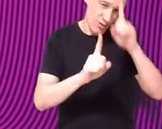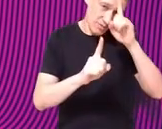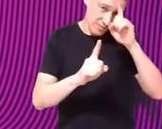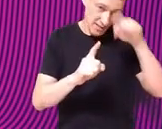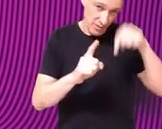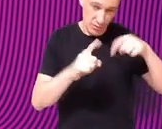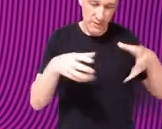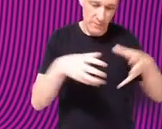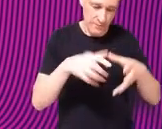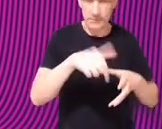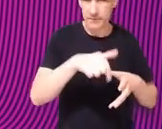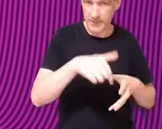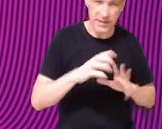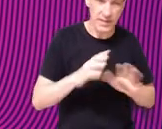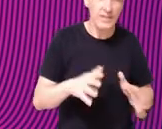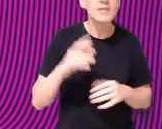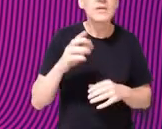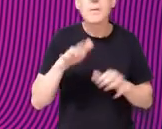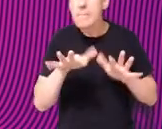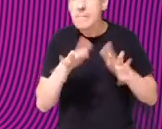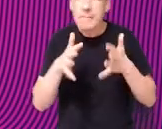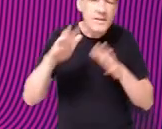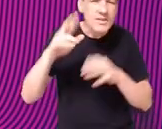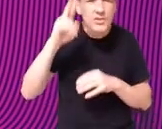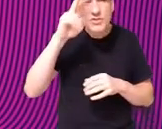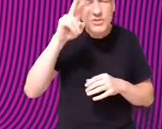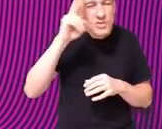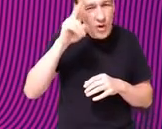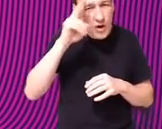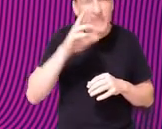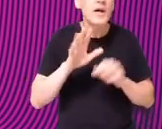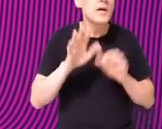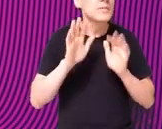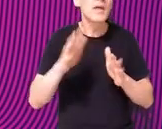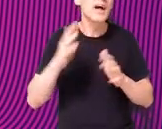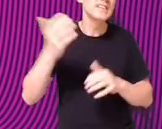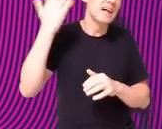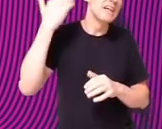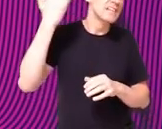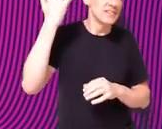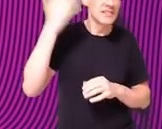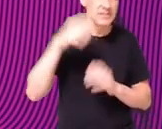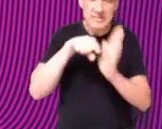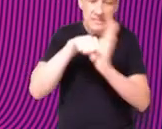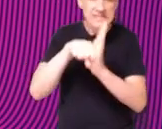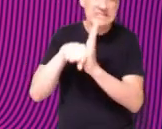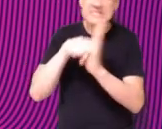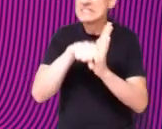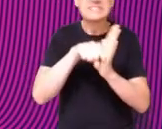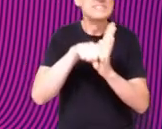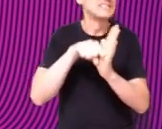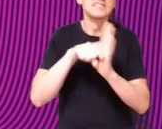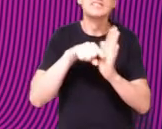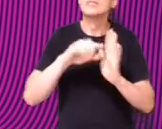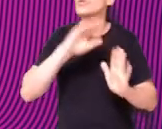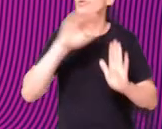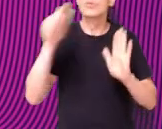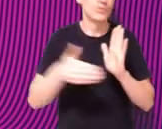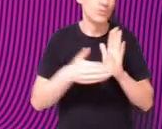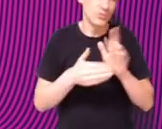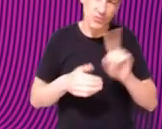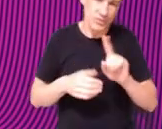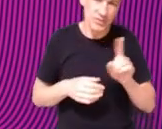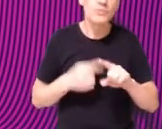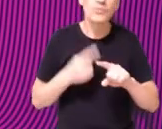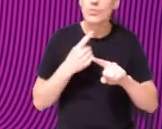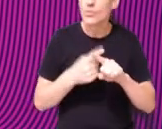semelhante, mas nós não investigamos tanto nessa época, porque a gente não tinha condições de investigar, de